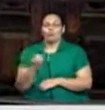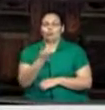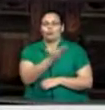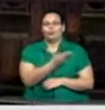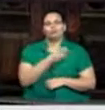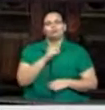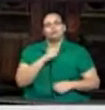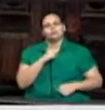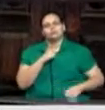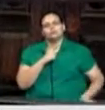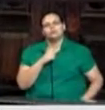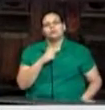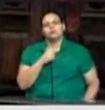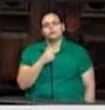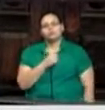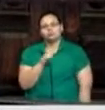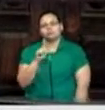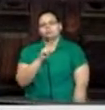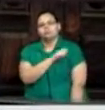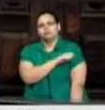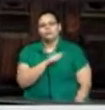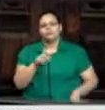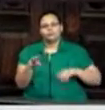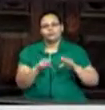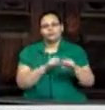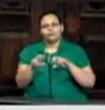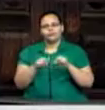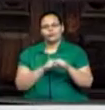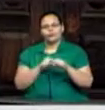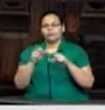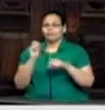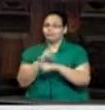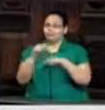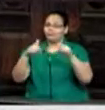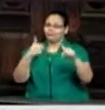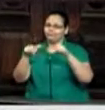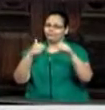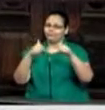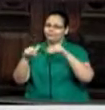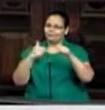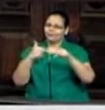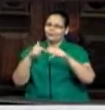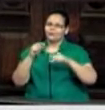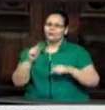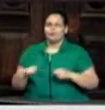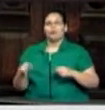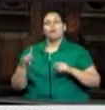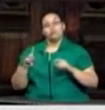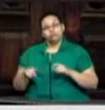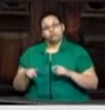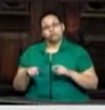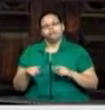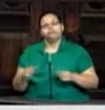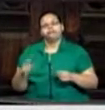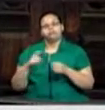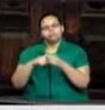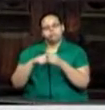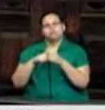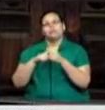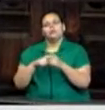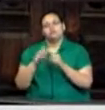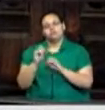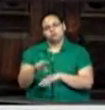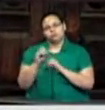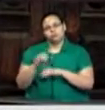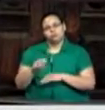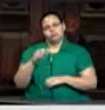outro estariam aqueles que se formariam para o trabalho. A consolidação da educação profissional integrada, de